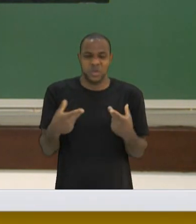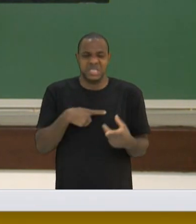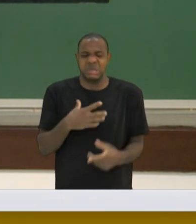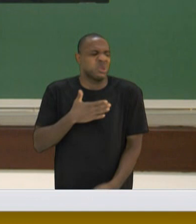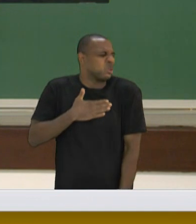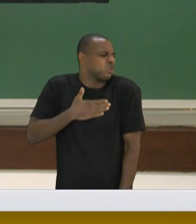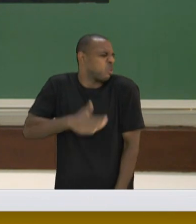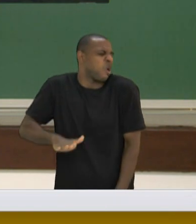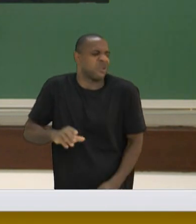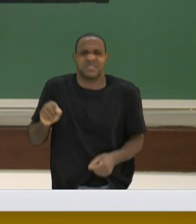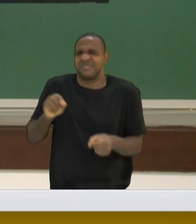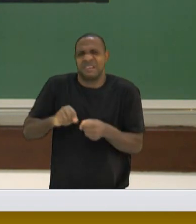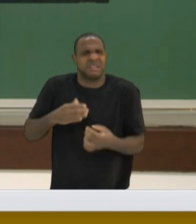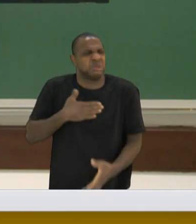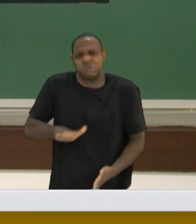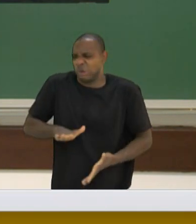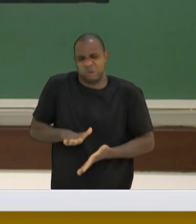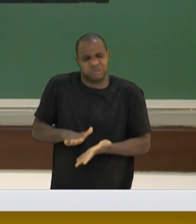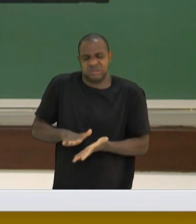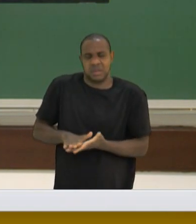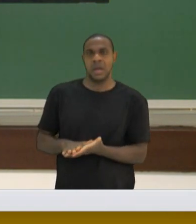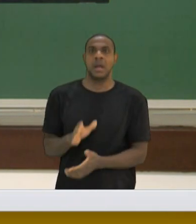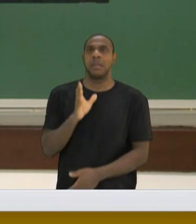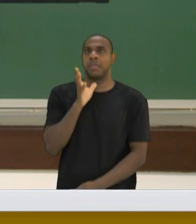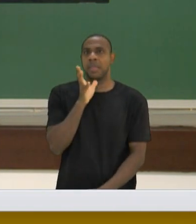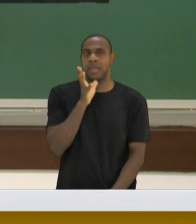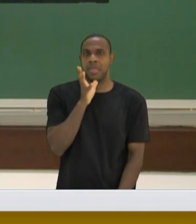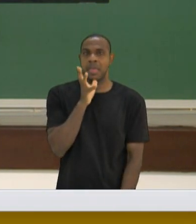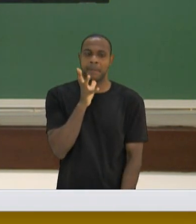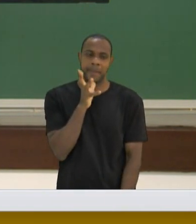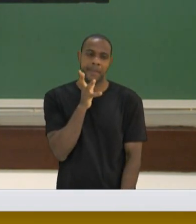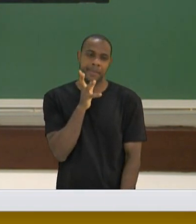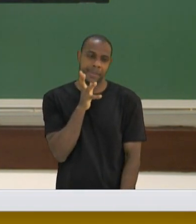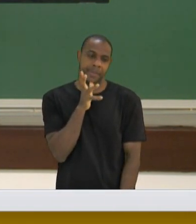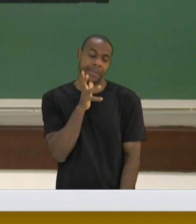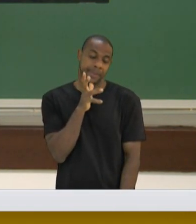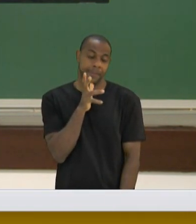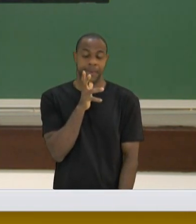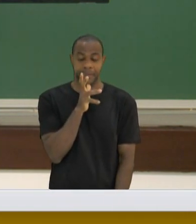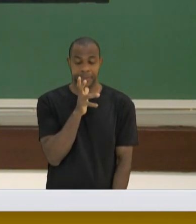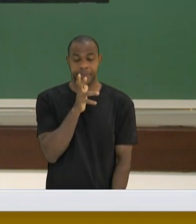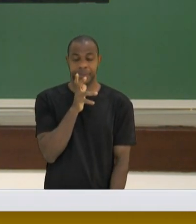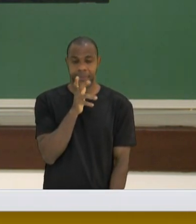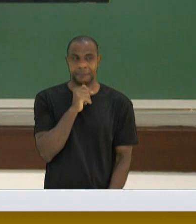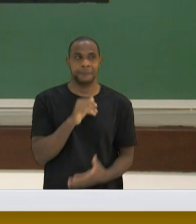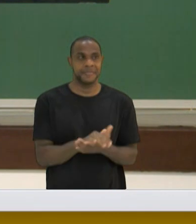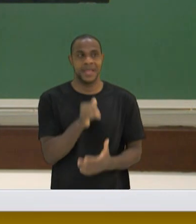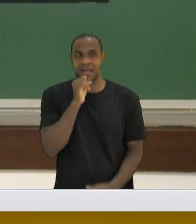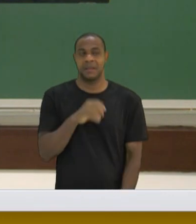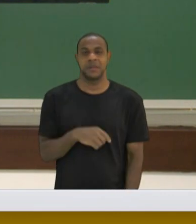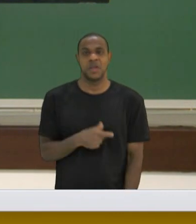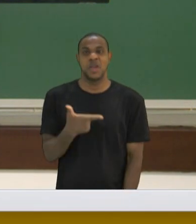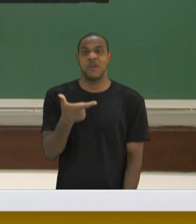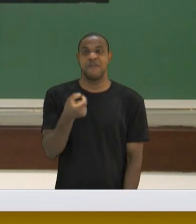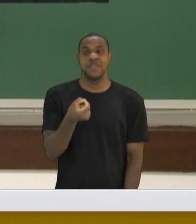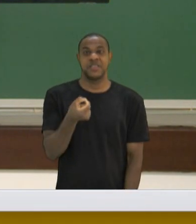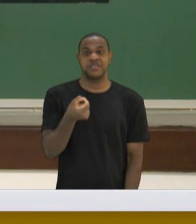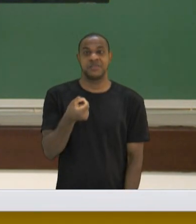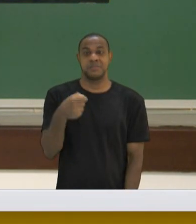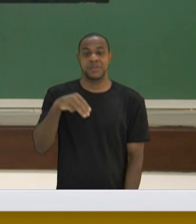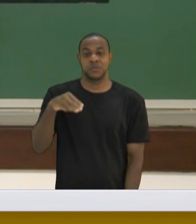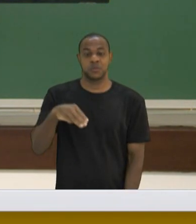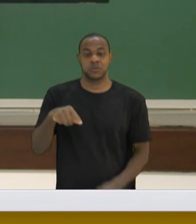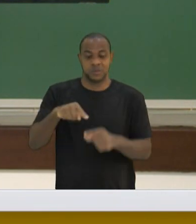demora aula os 20 minutos da aula lá em sala de aula passa um rápido ou